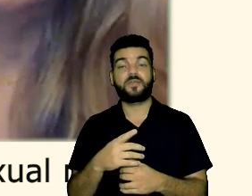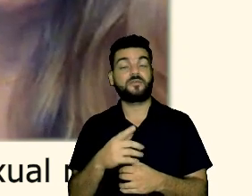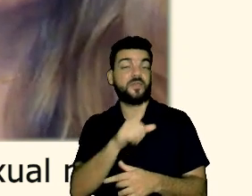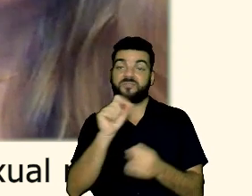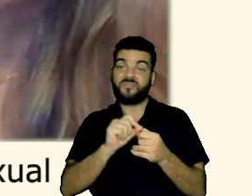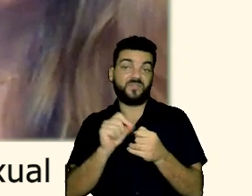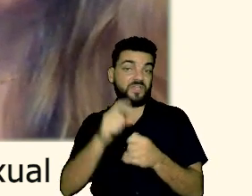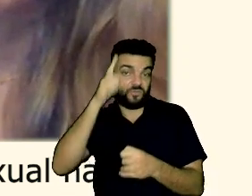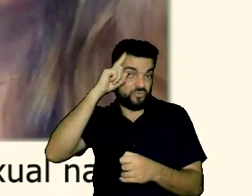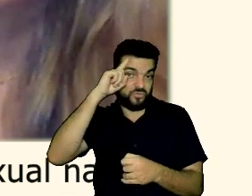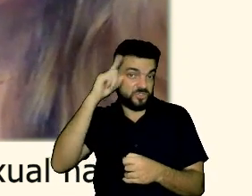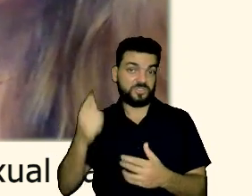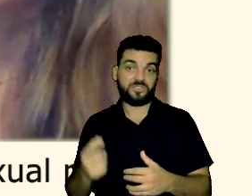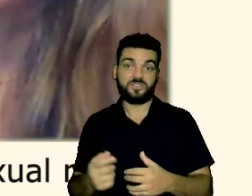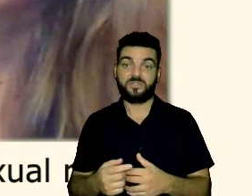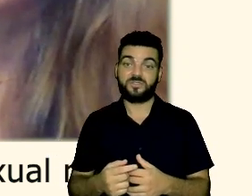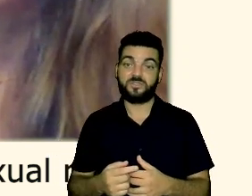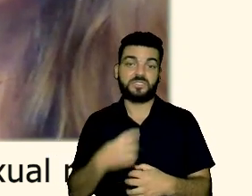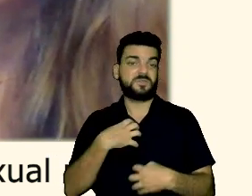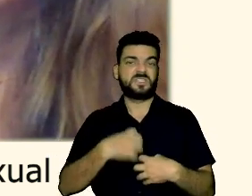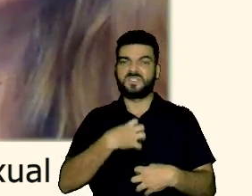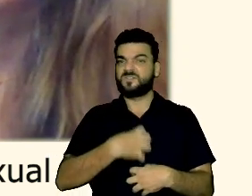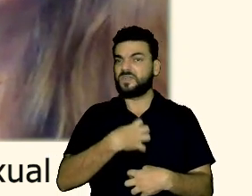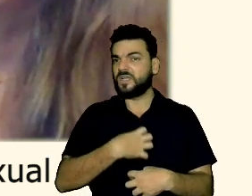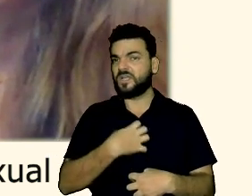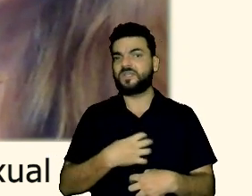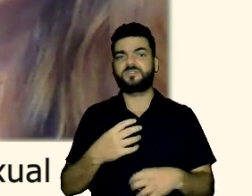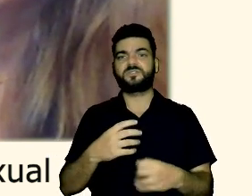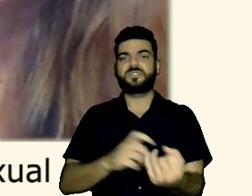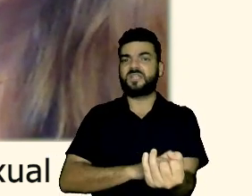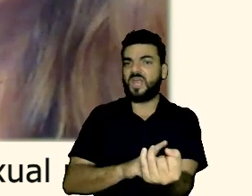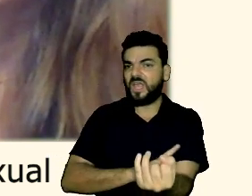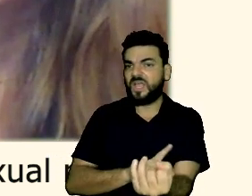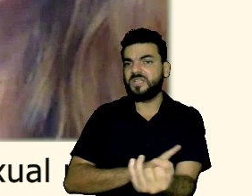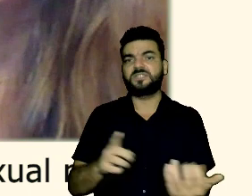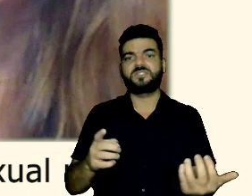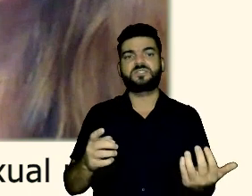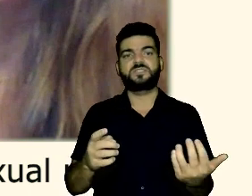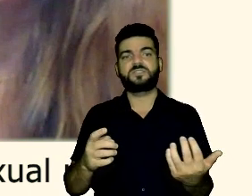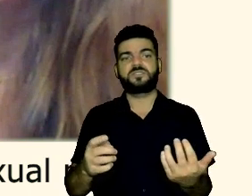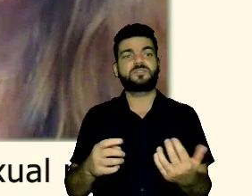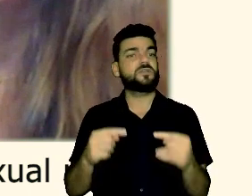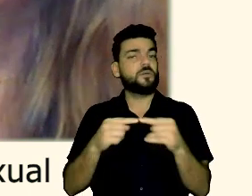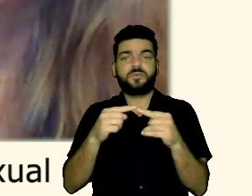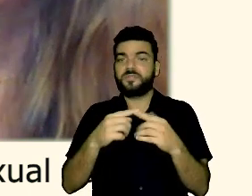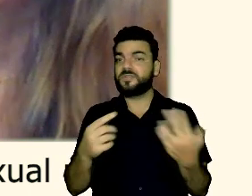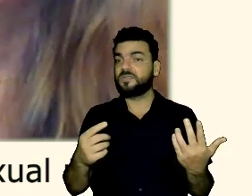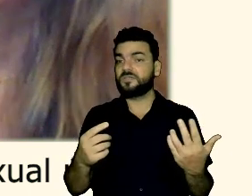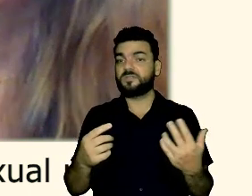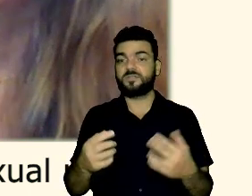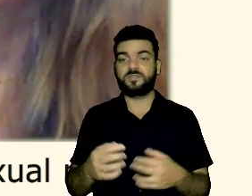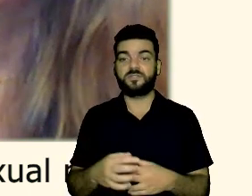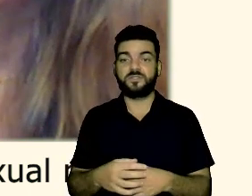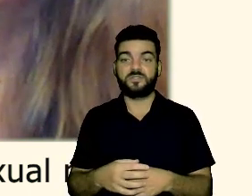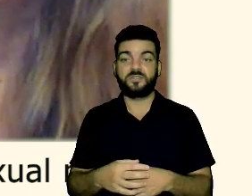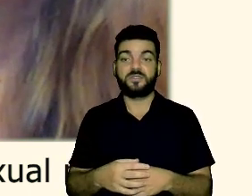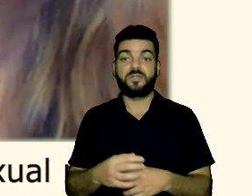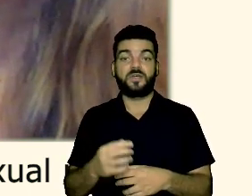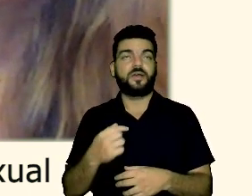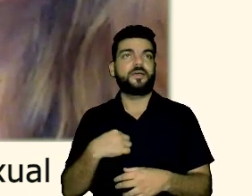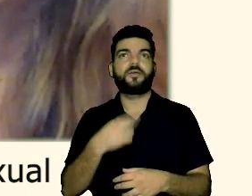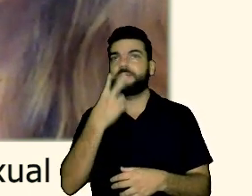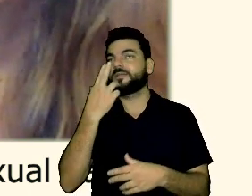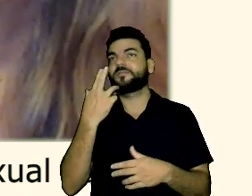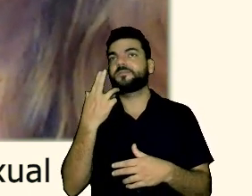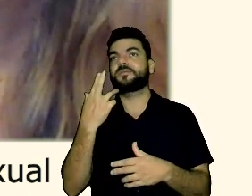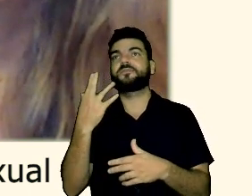com a minha labuta, né? Ou seja, causa estresse em relação ao meu trabalho, é o que causa estresse no